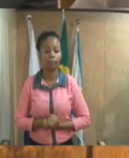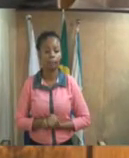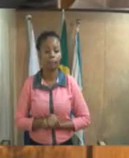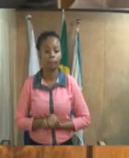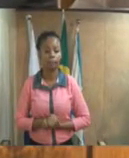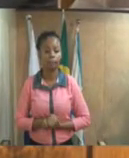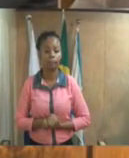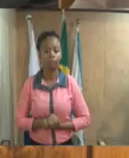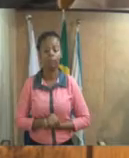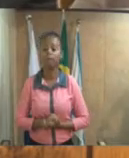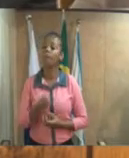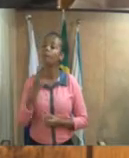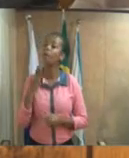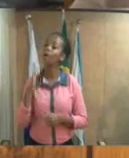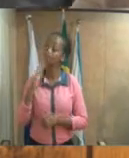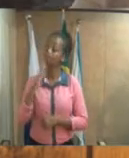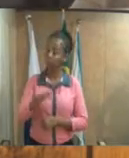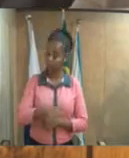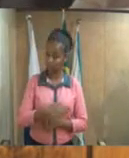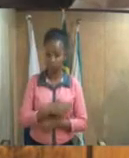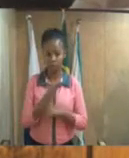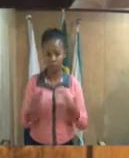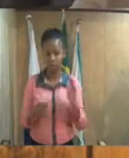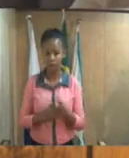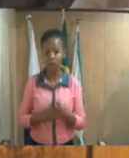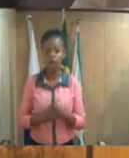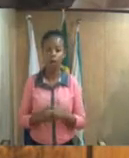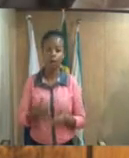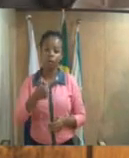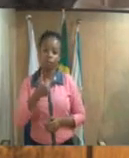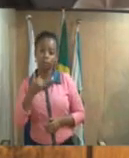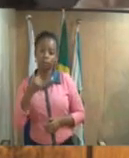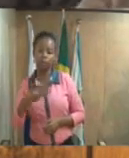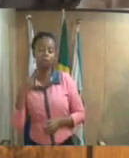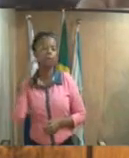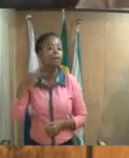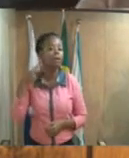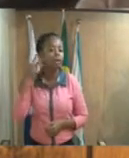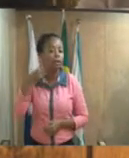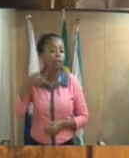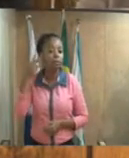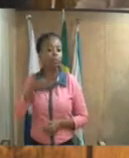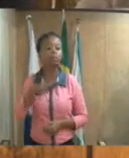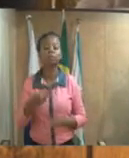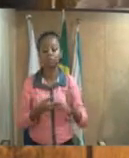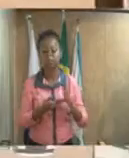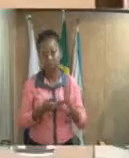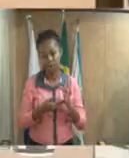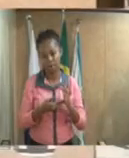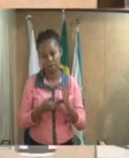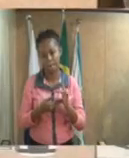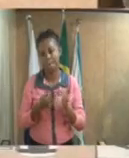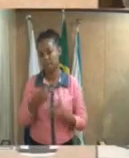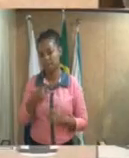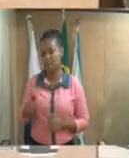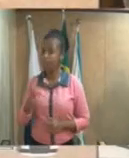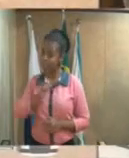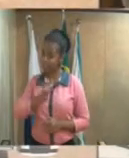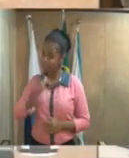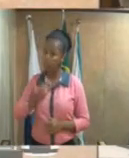Boa tarde a todos. 13 vereadores presentes, senhor presidente. Havendo número